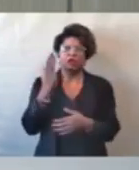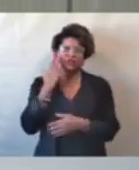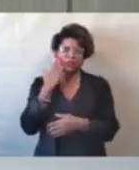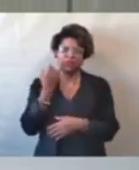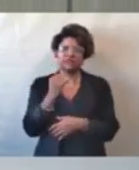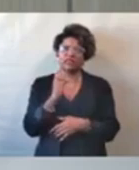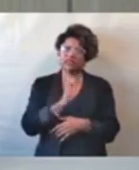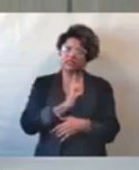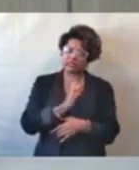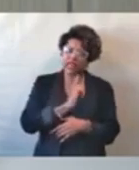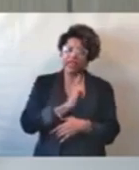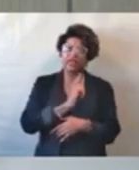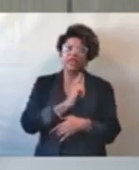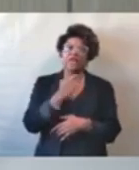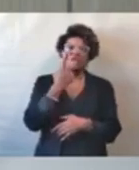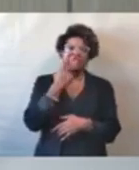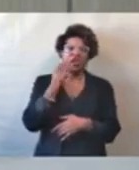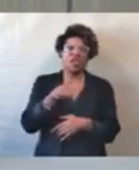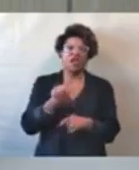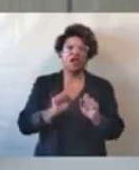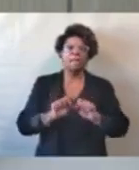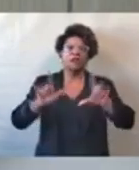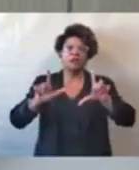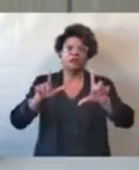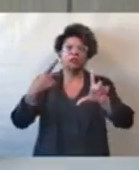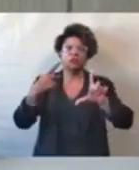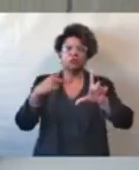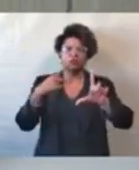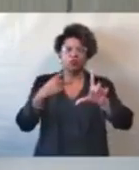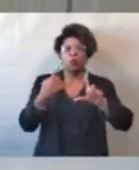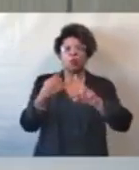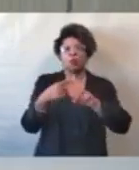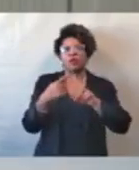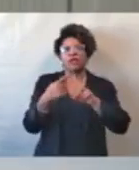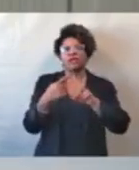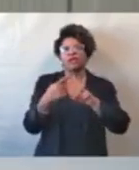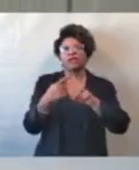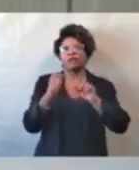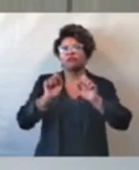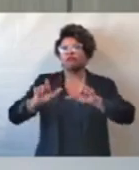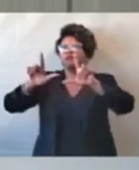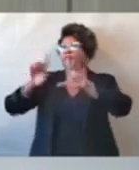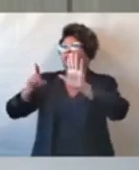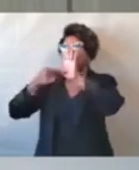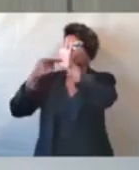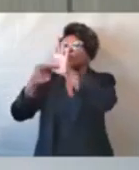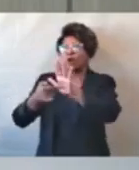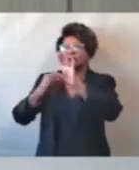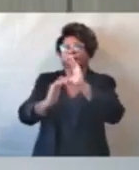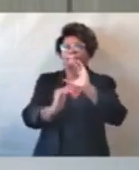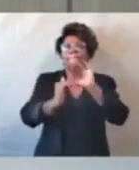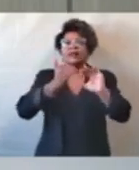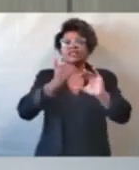como, nessas apresentações, por mais que no PowerPoint não apareça, se vocês têm como mandar a planilha com